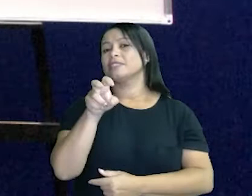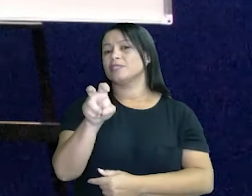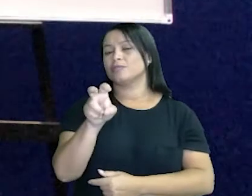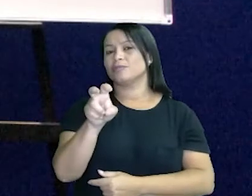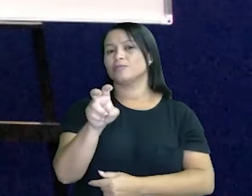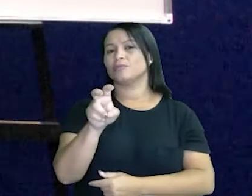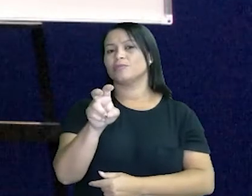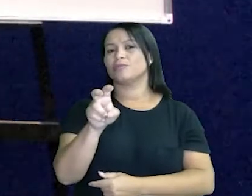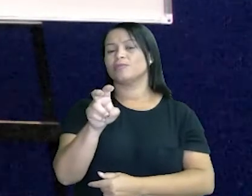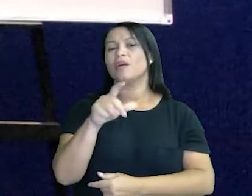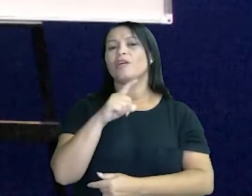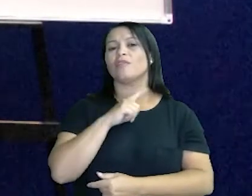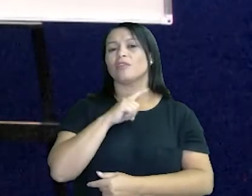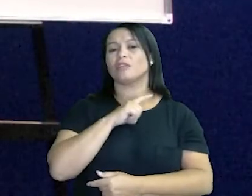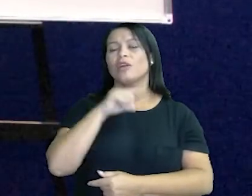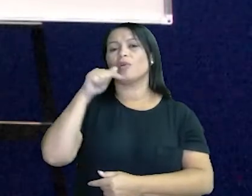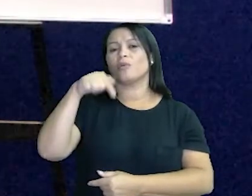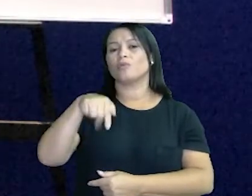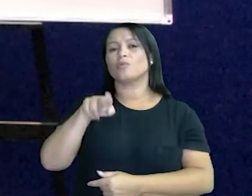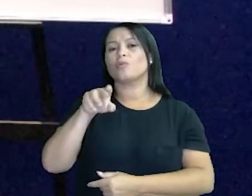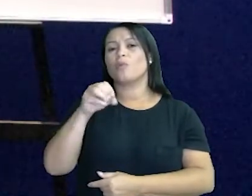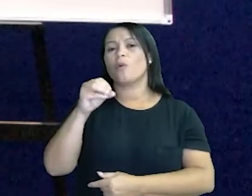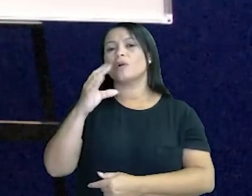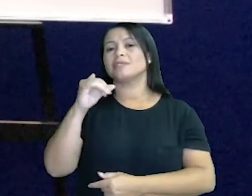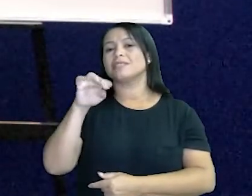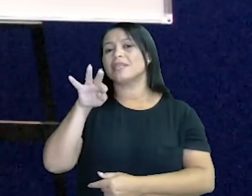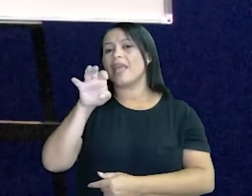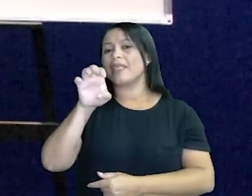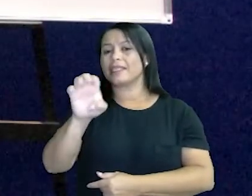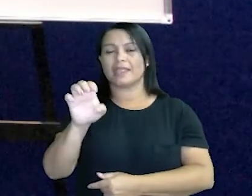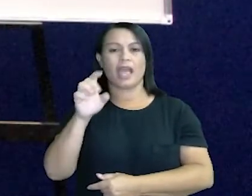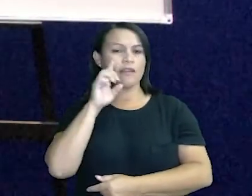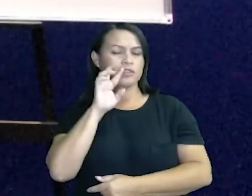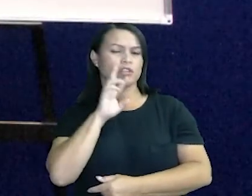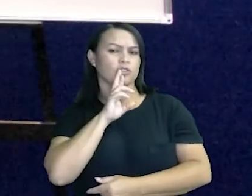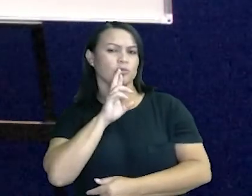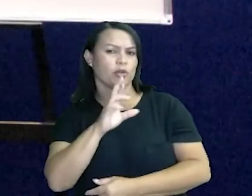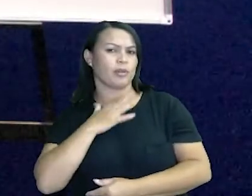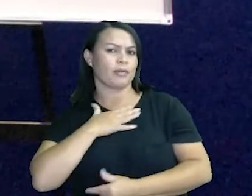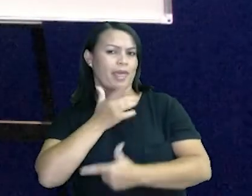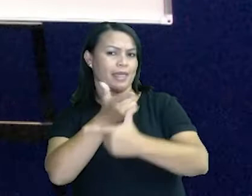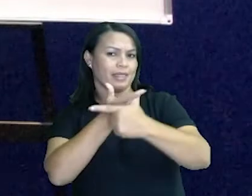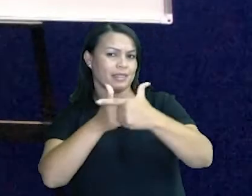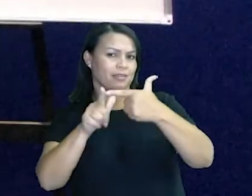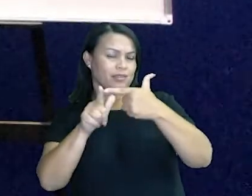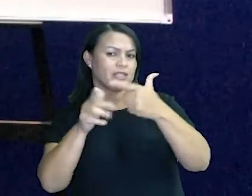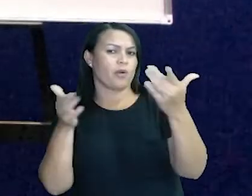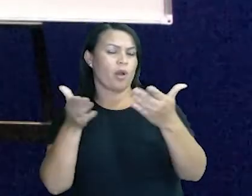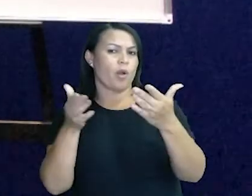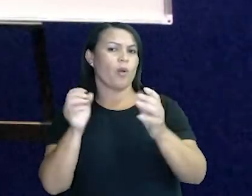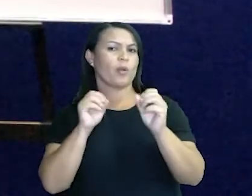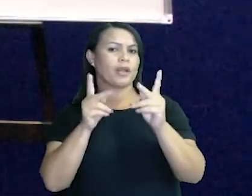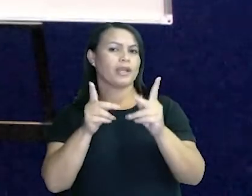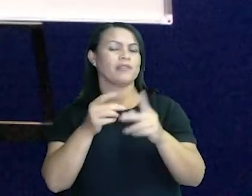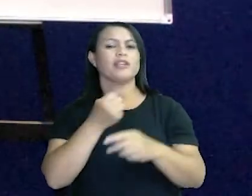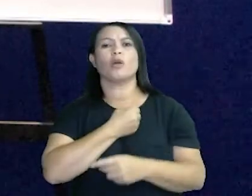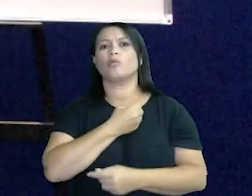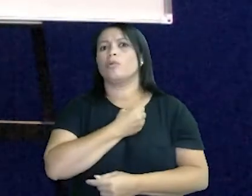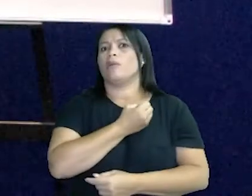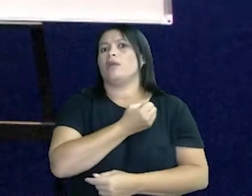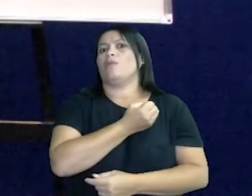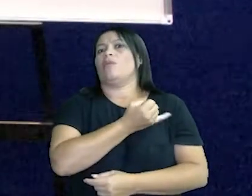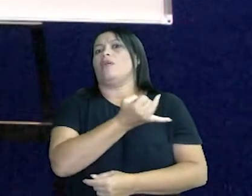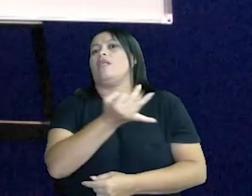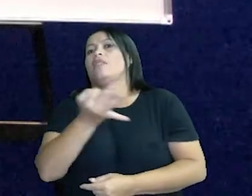botei um consciente tá certo aí eu resumo a minha divisão com número resolver agora parece que vai dar um número